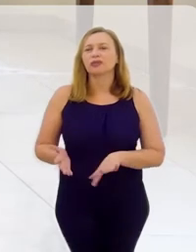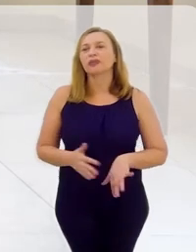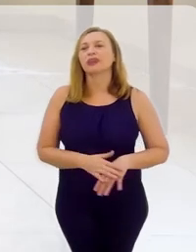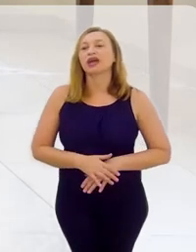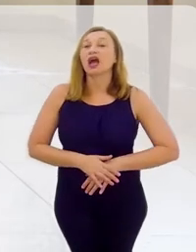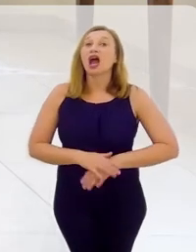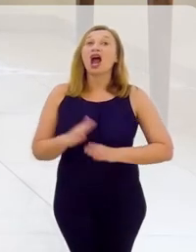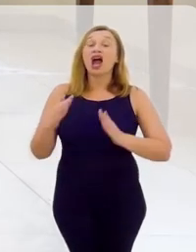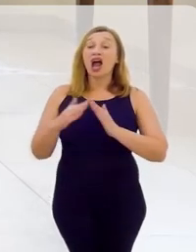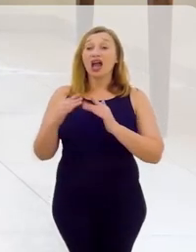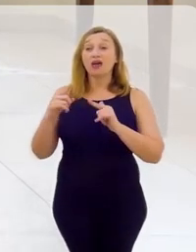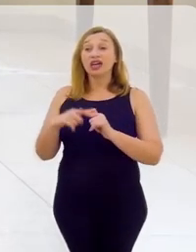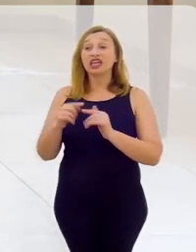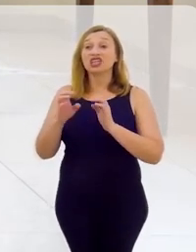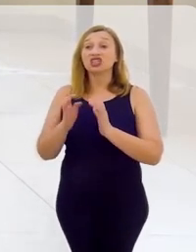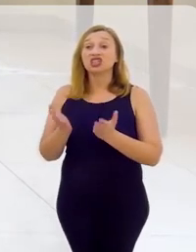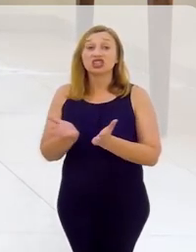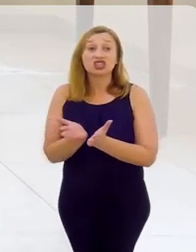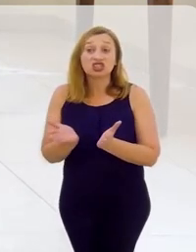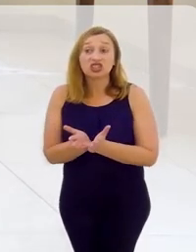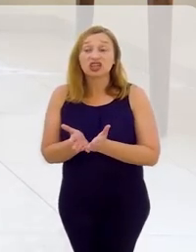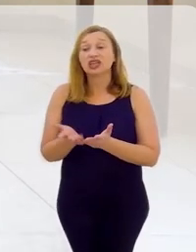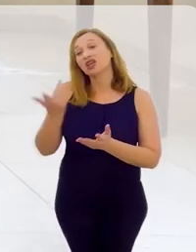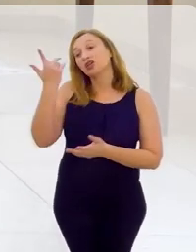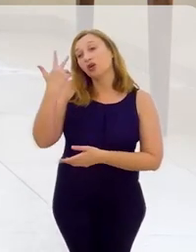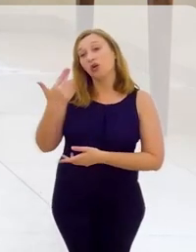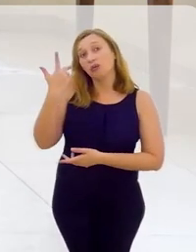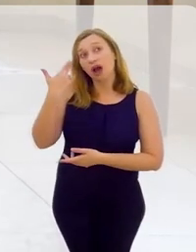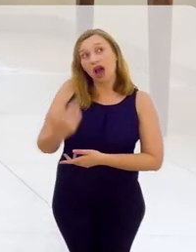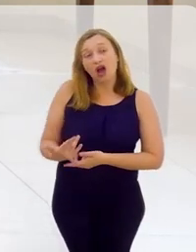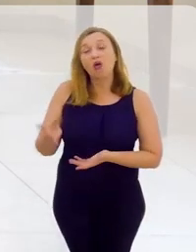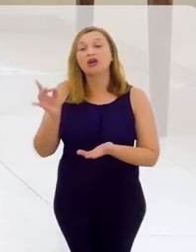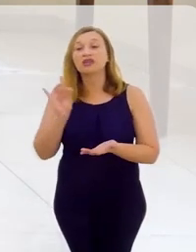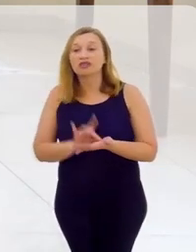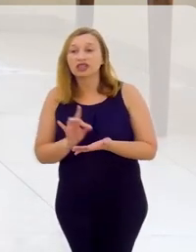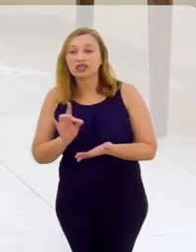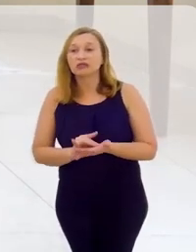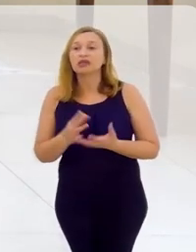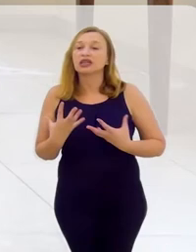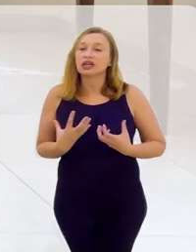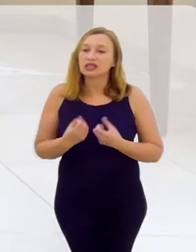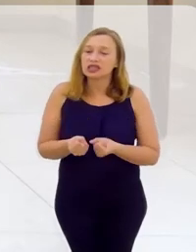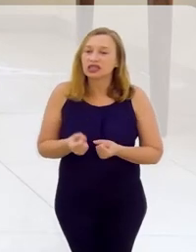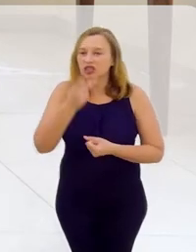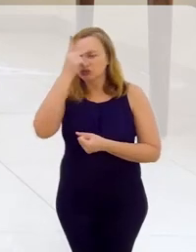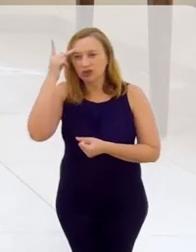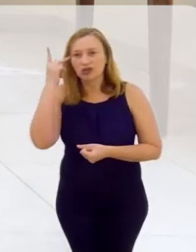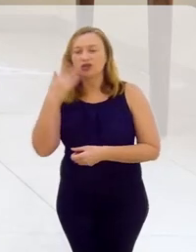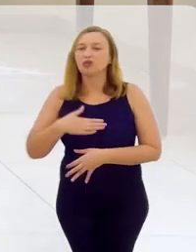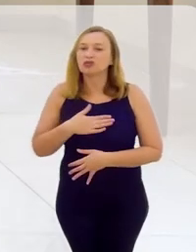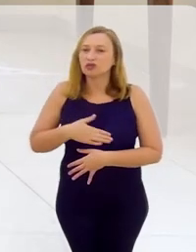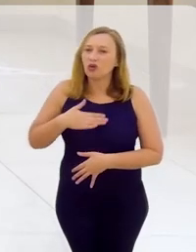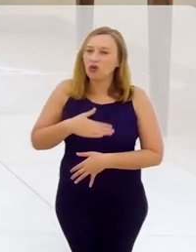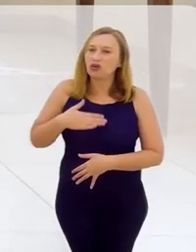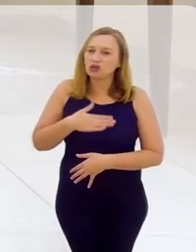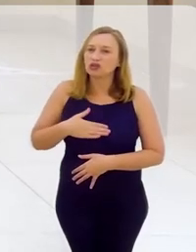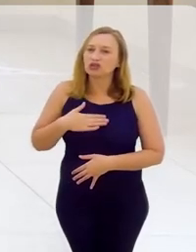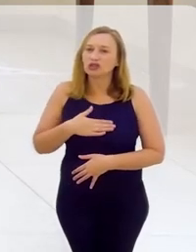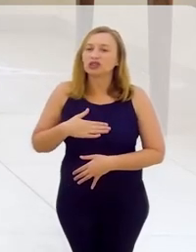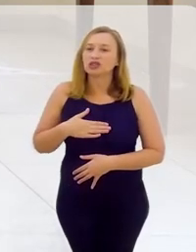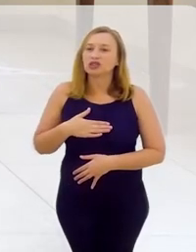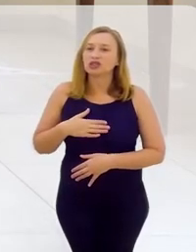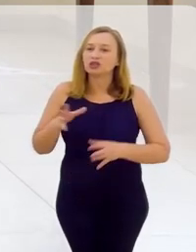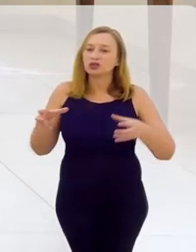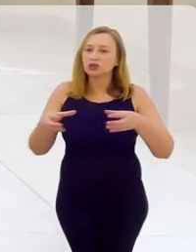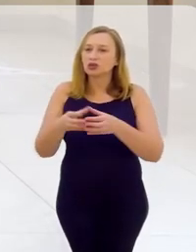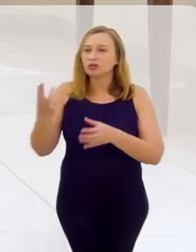sou uma testemunha disso. Ah, é uma igreja cristã, é uma igreja comum, uma igreja que realmente abraça as pessoas. E tem uma coisa que eu